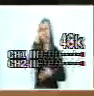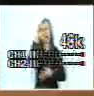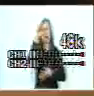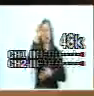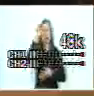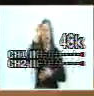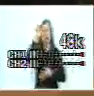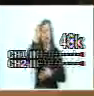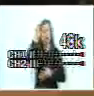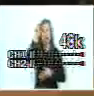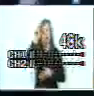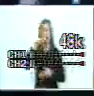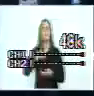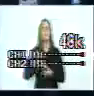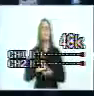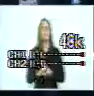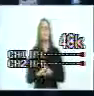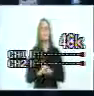Evangelista.